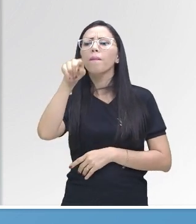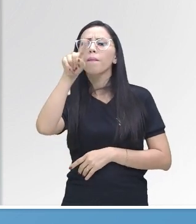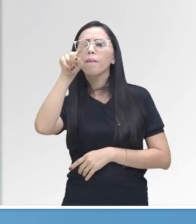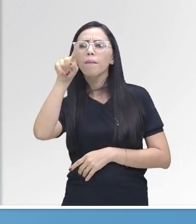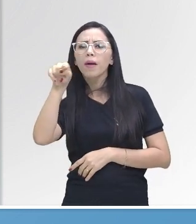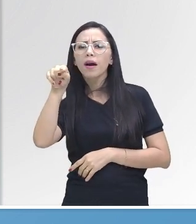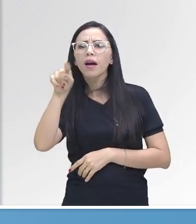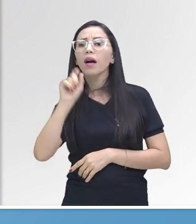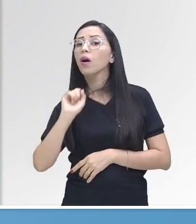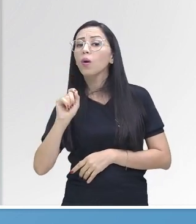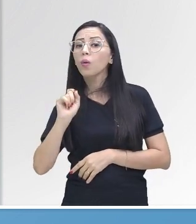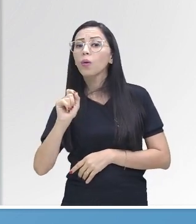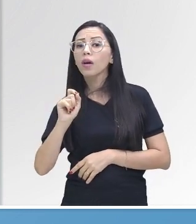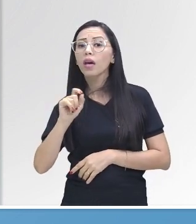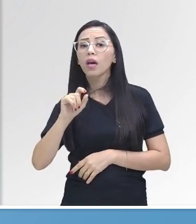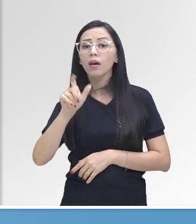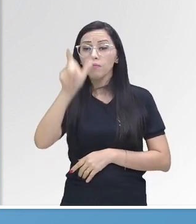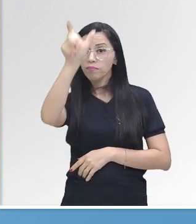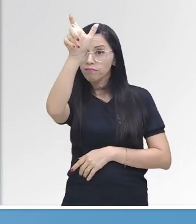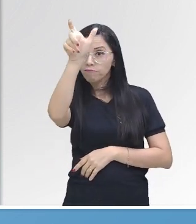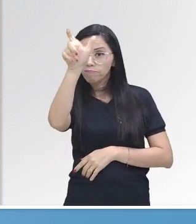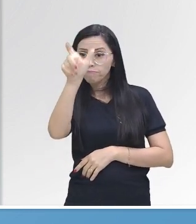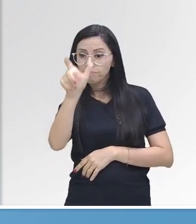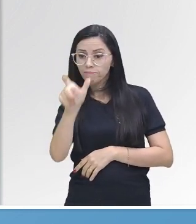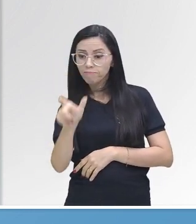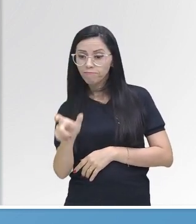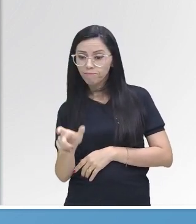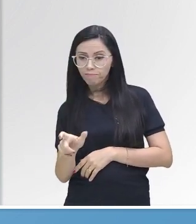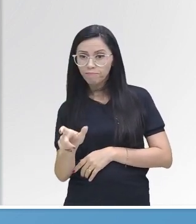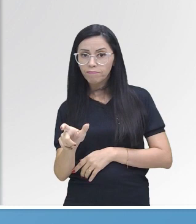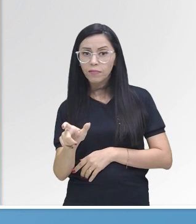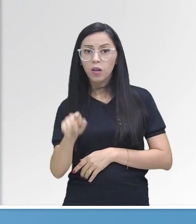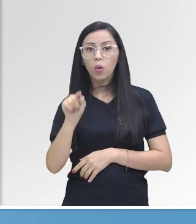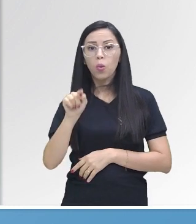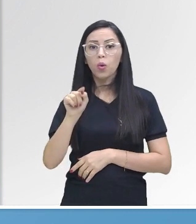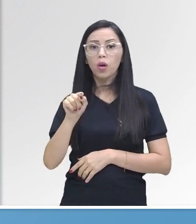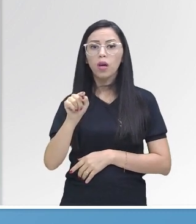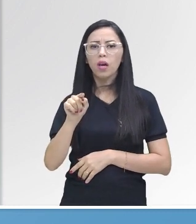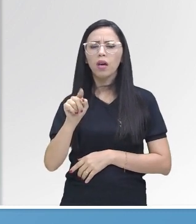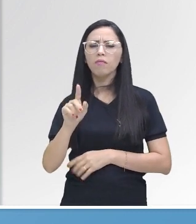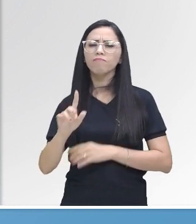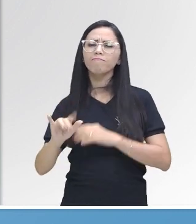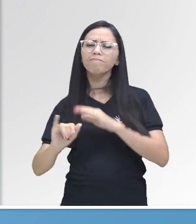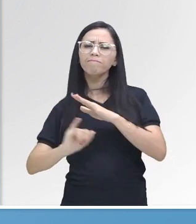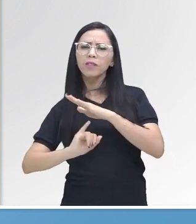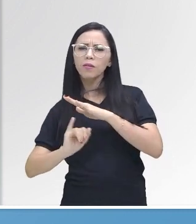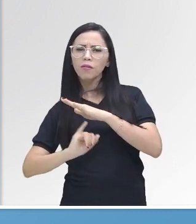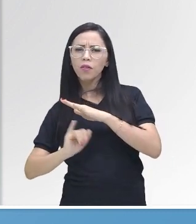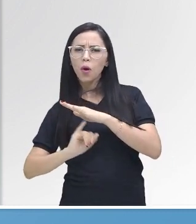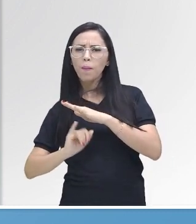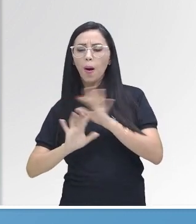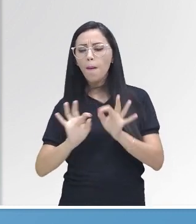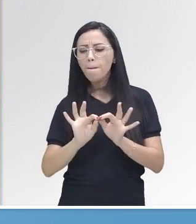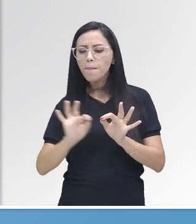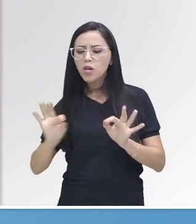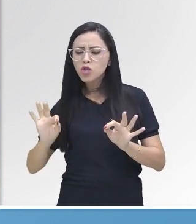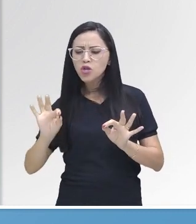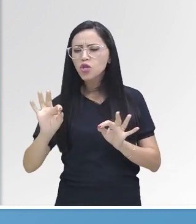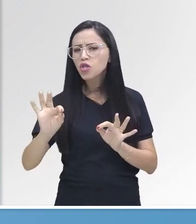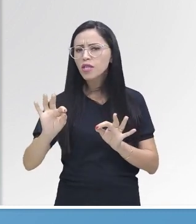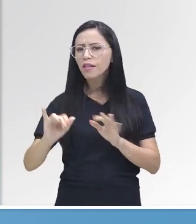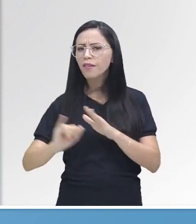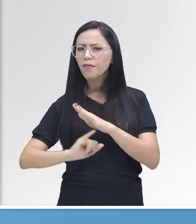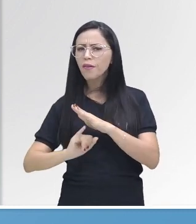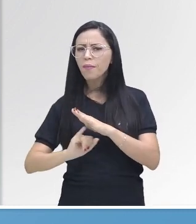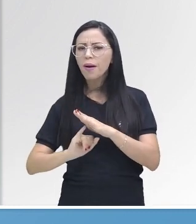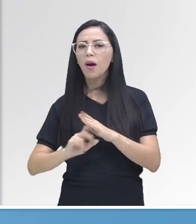espaços aqui, a unidade de medida não padronizada. Não padronizada é